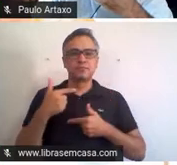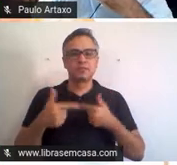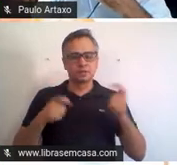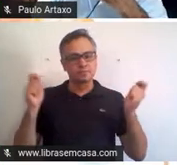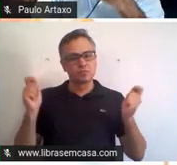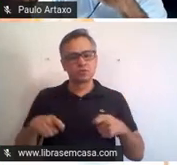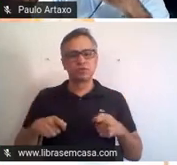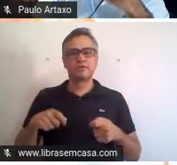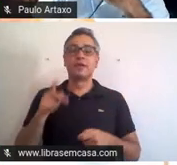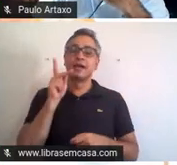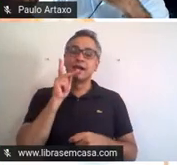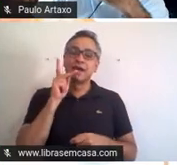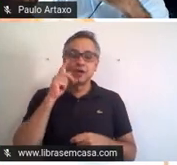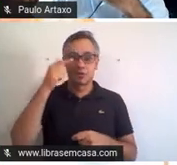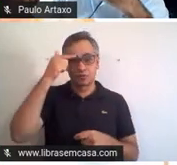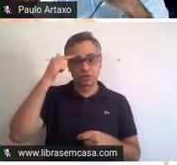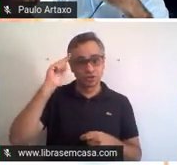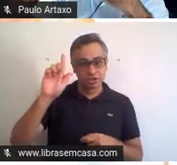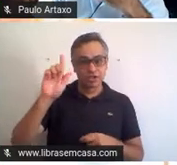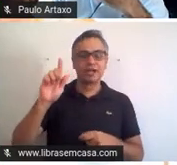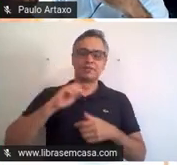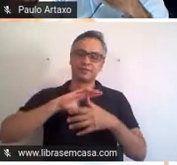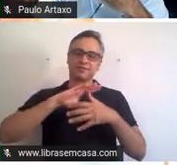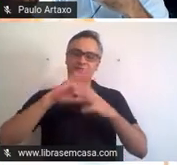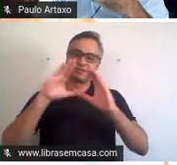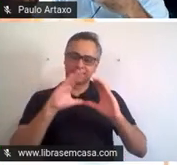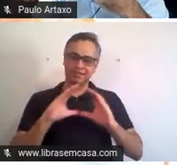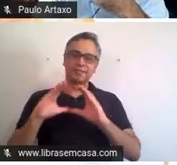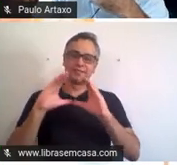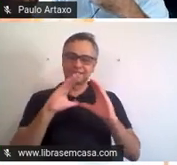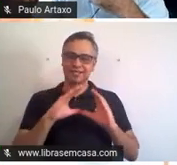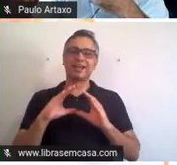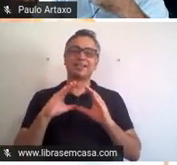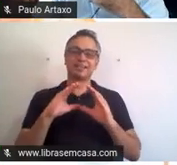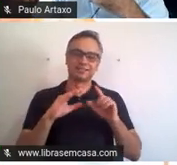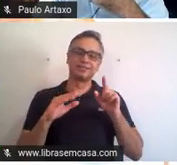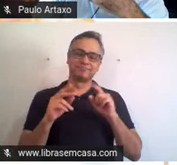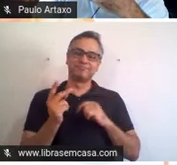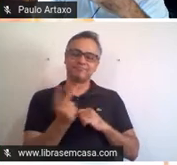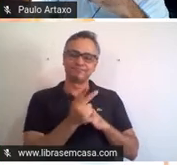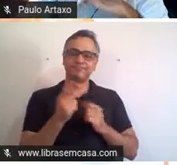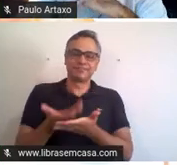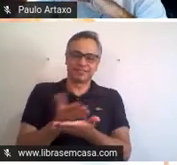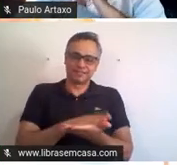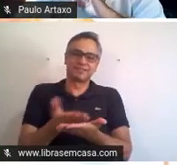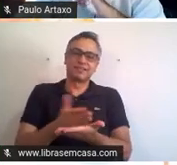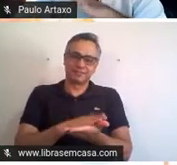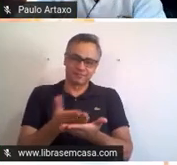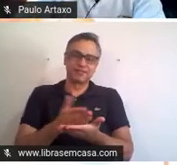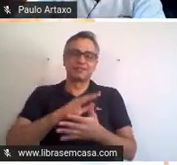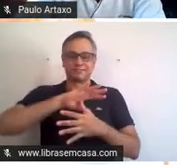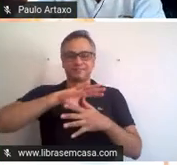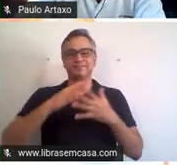a Carol e o Getro, do Libras em Casa, que está fazendo toda a interpretação e tradução